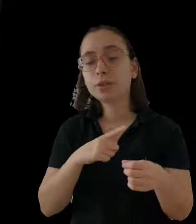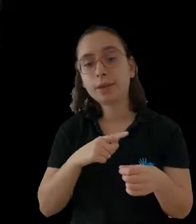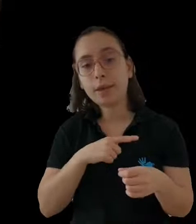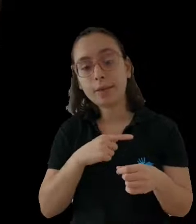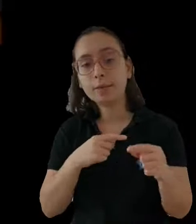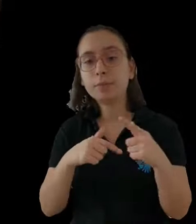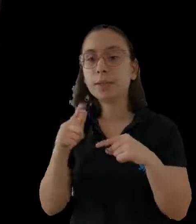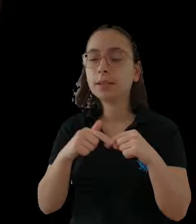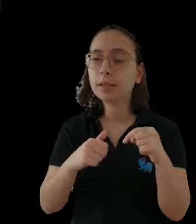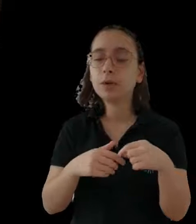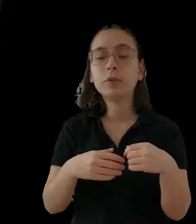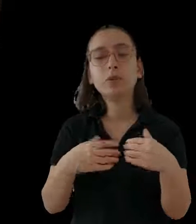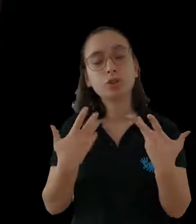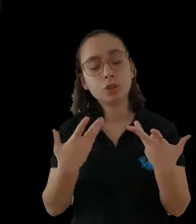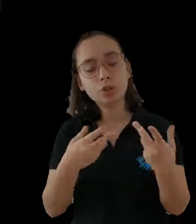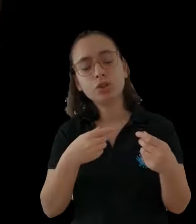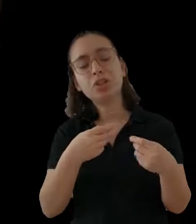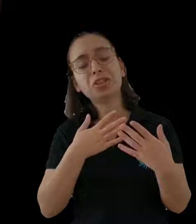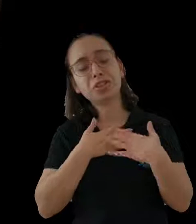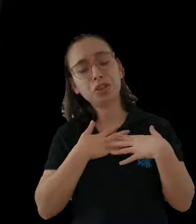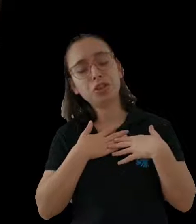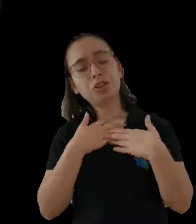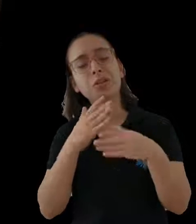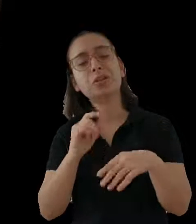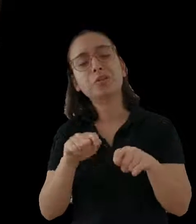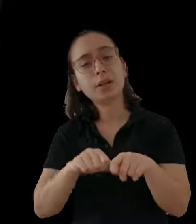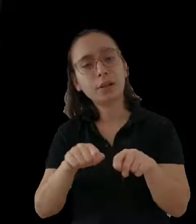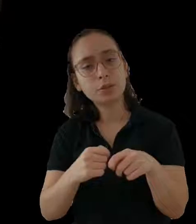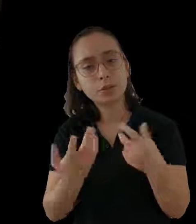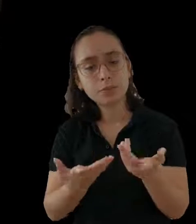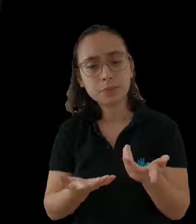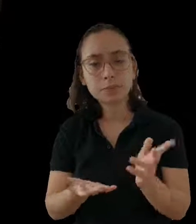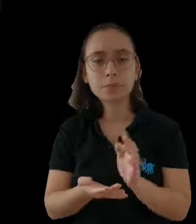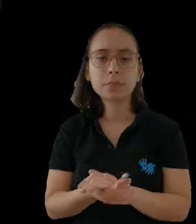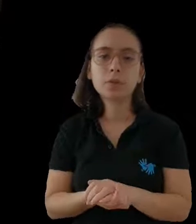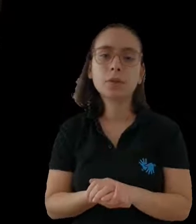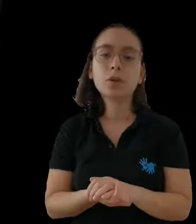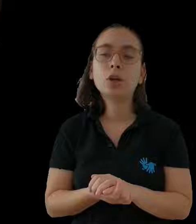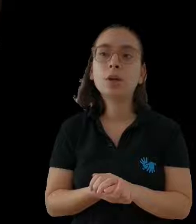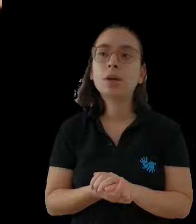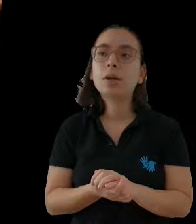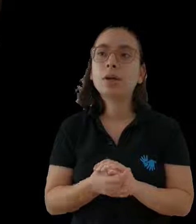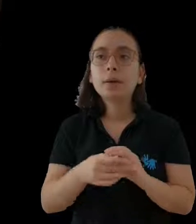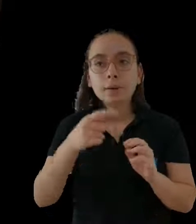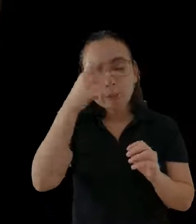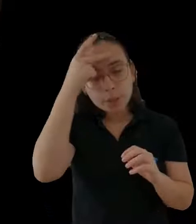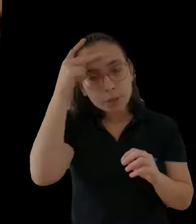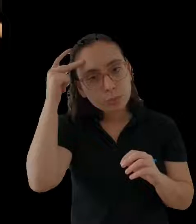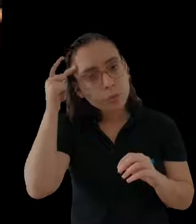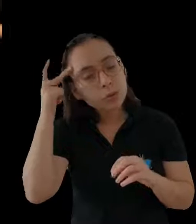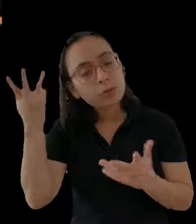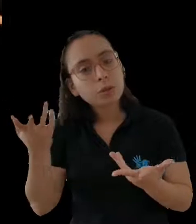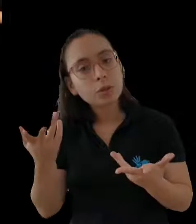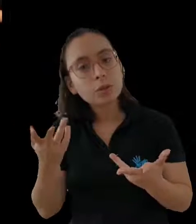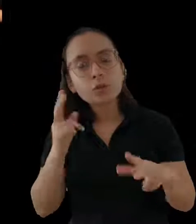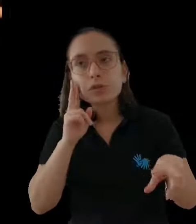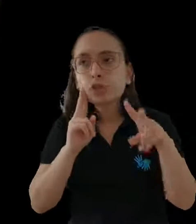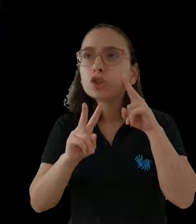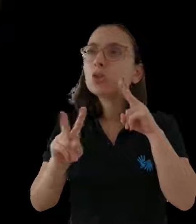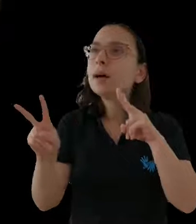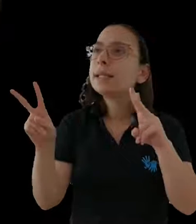do material, o restante está aqui, né? A gente precisa ajudar com que o nosso público, quem está nos